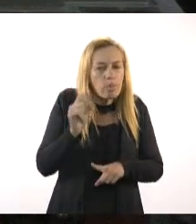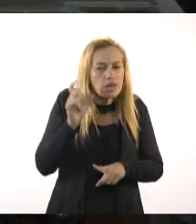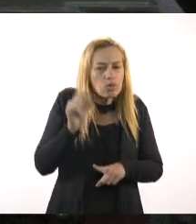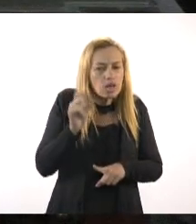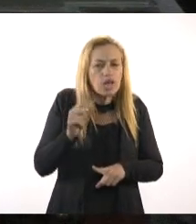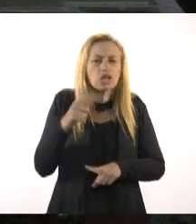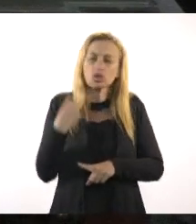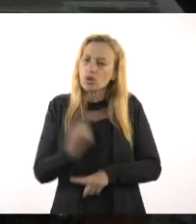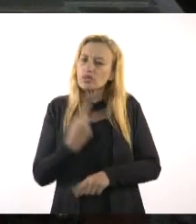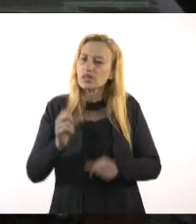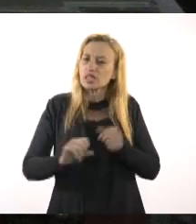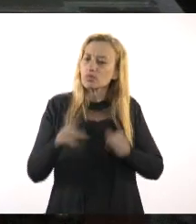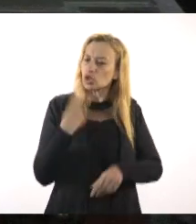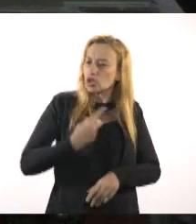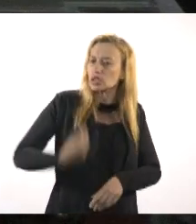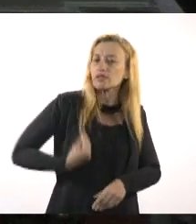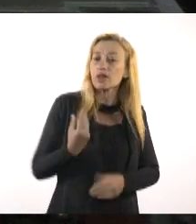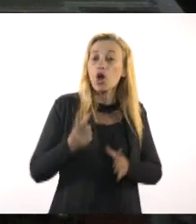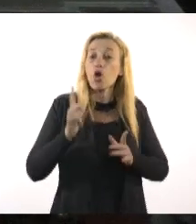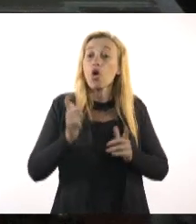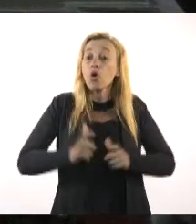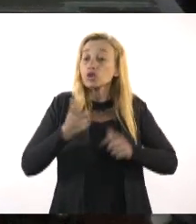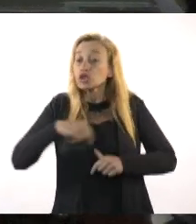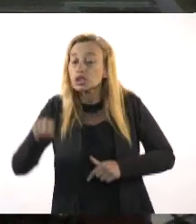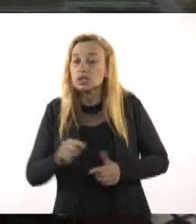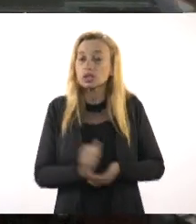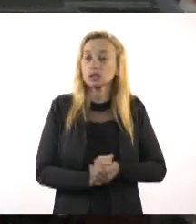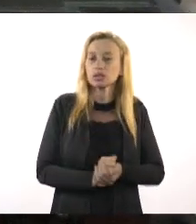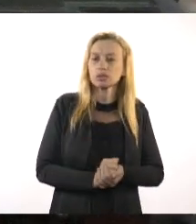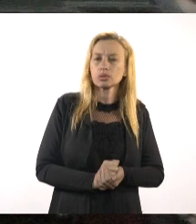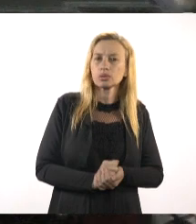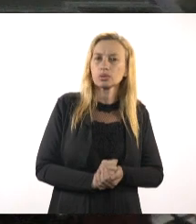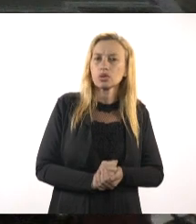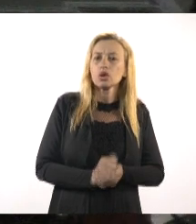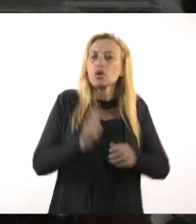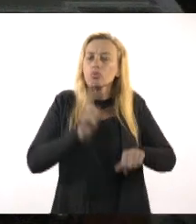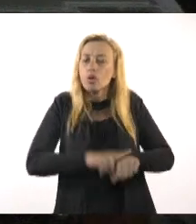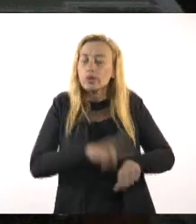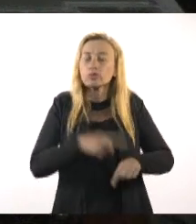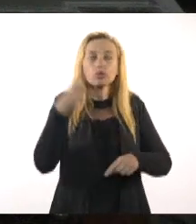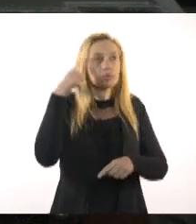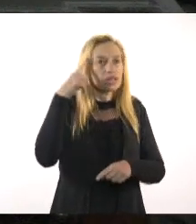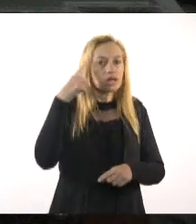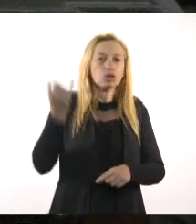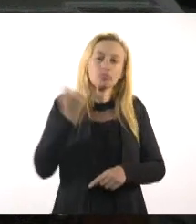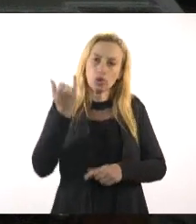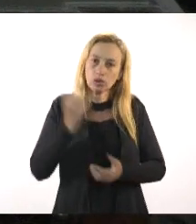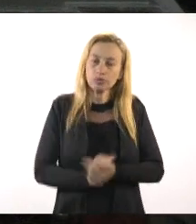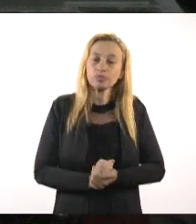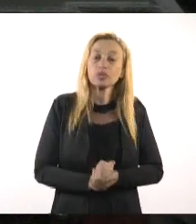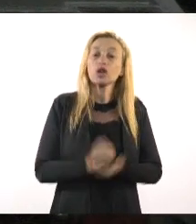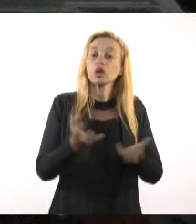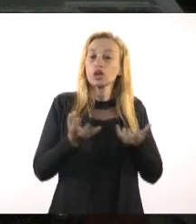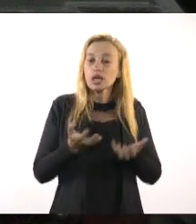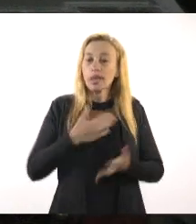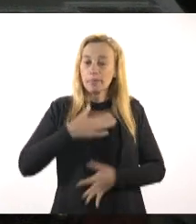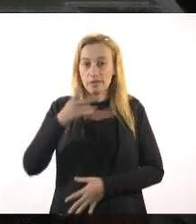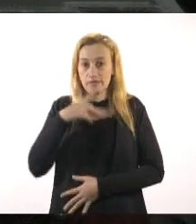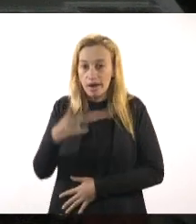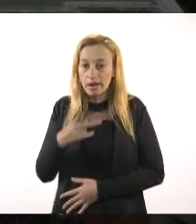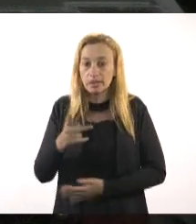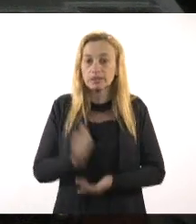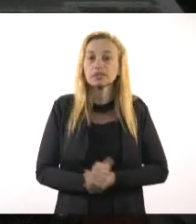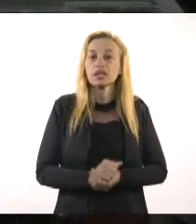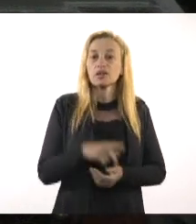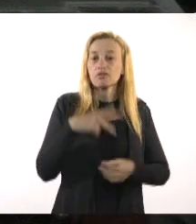nossas vidas, para onde nós estamos indo, um momento de introspecção, um momento de reflexão tão importante. E eu queria, na minha fala,